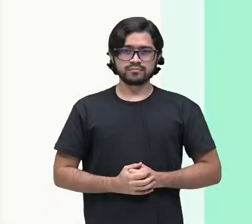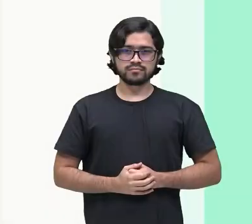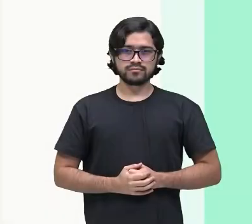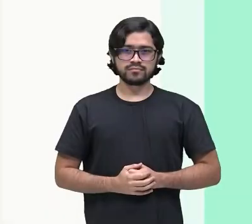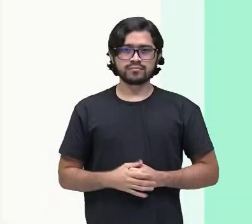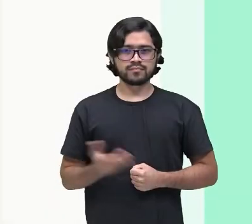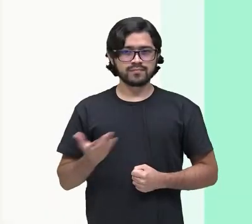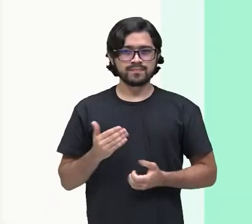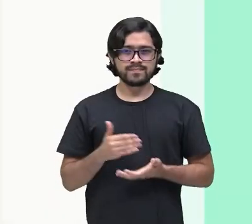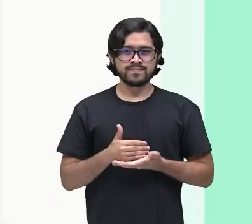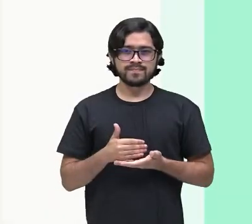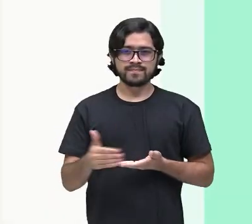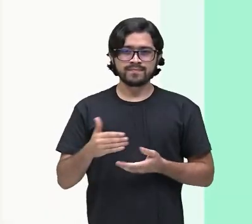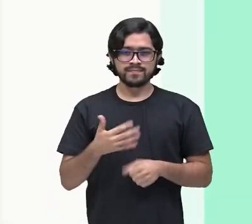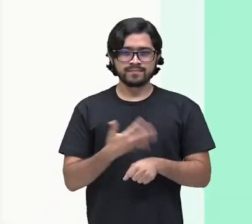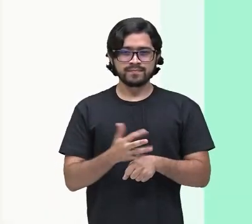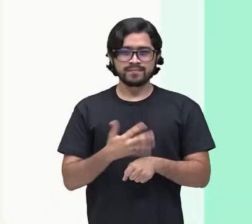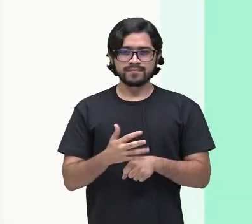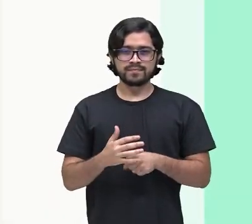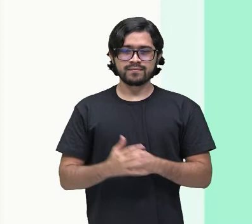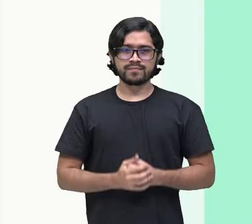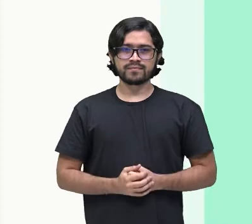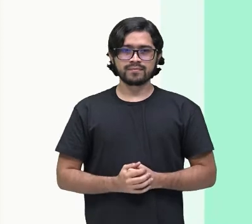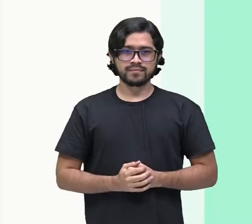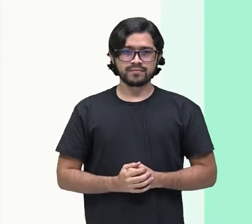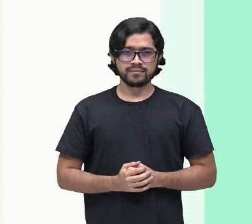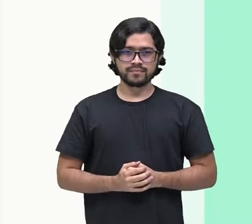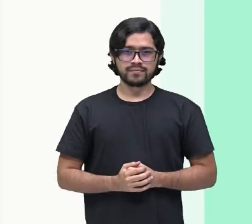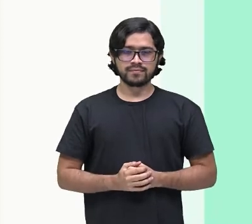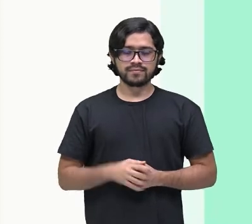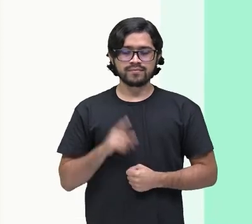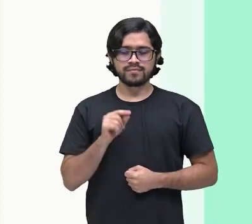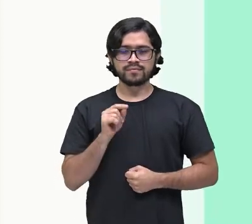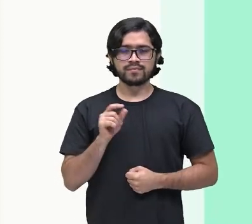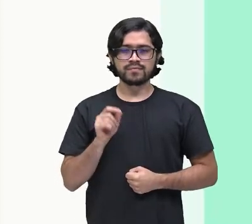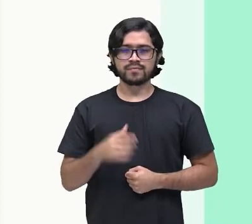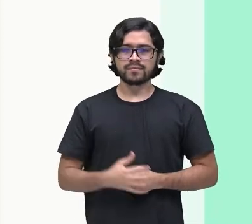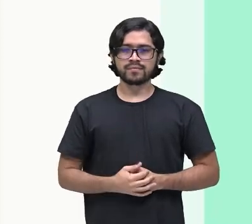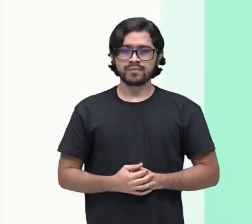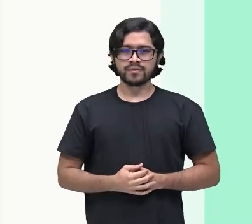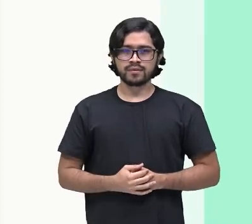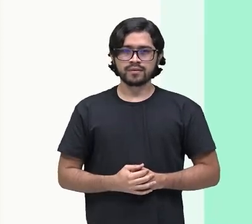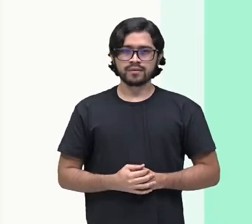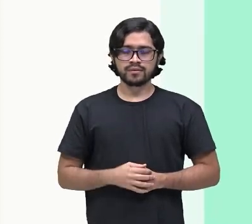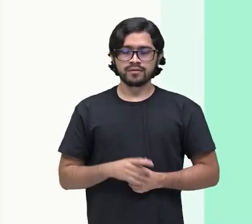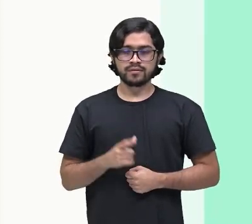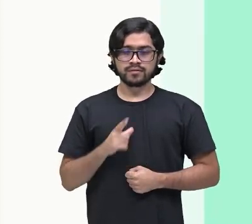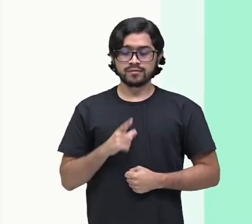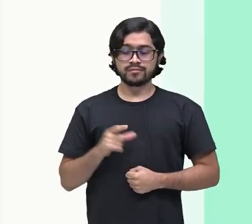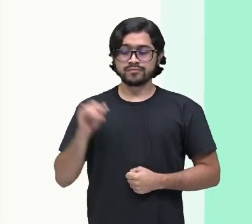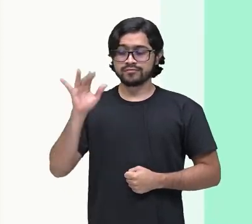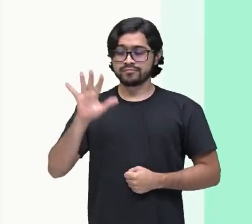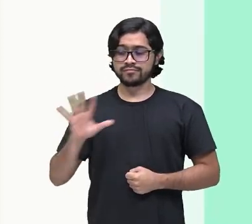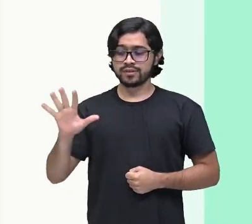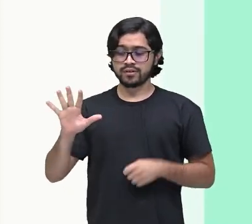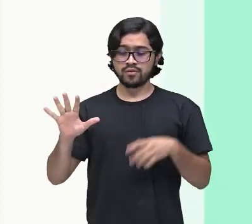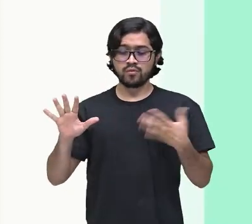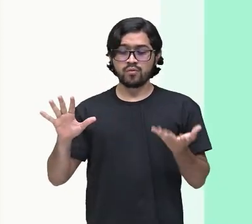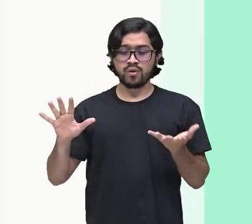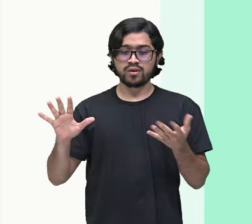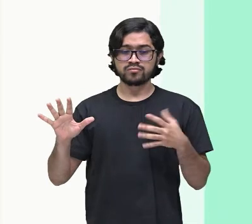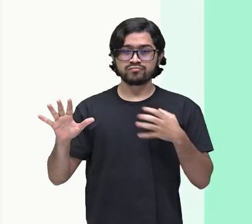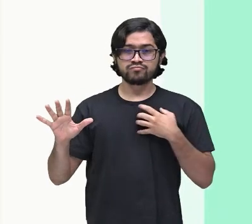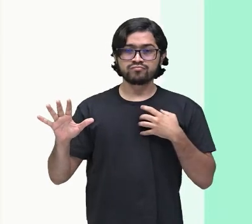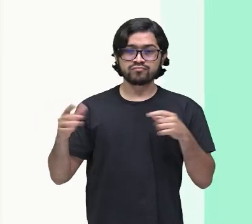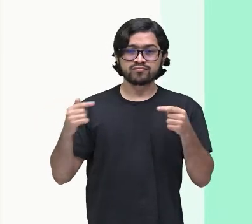vamos dar início ao nosso aplicando, né? Então, o nosso aplicando trouxe o seguinte: relacione a imagem ao sentido correspondente. E aí